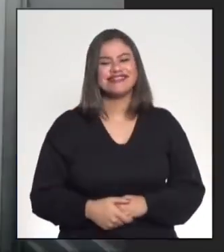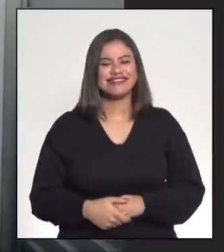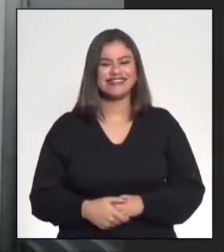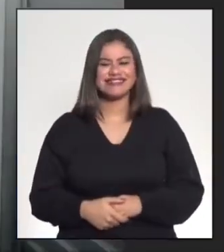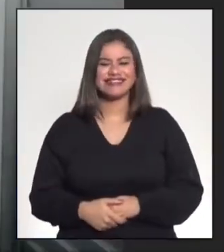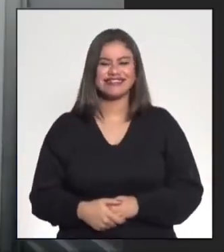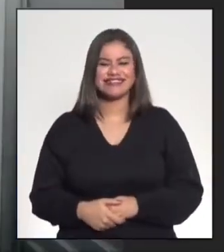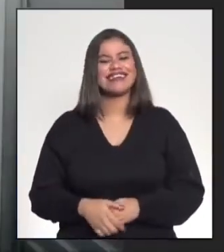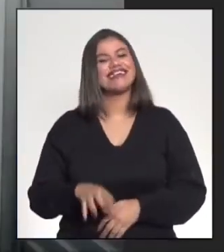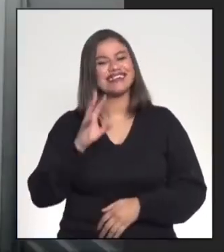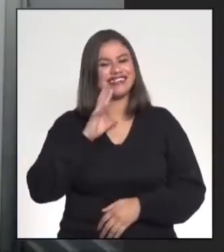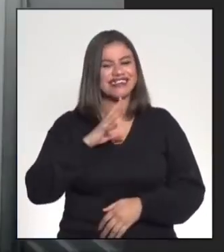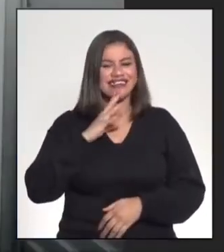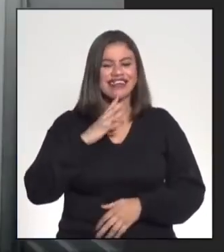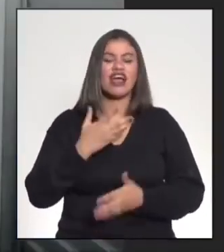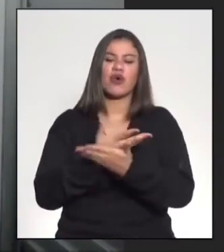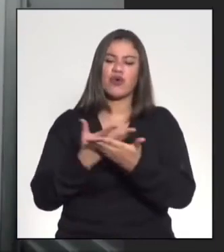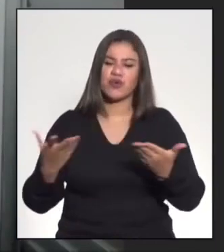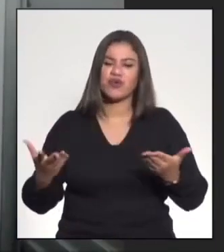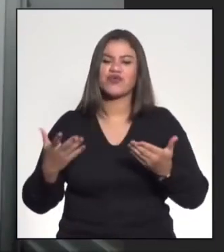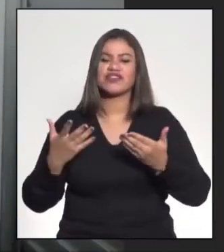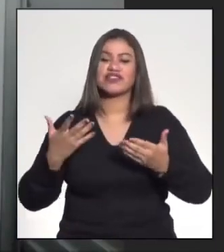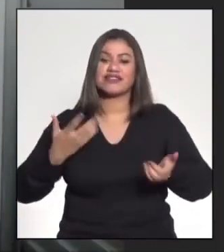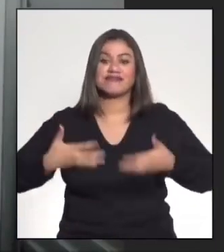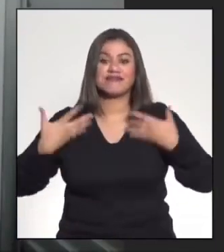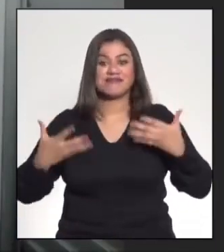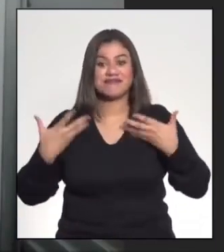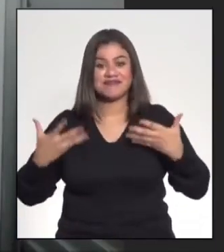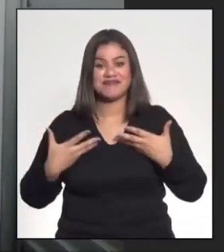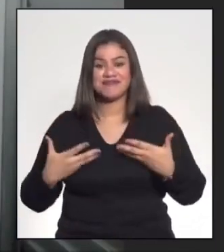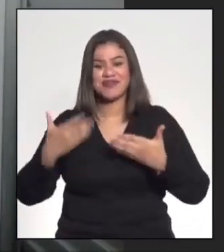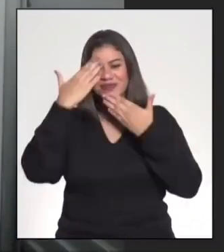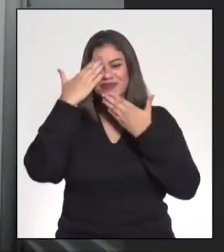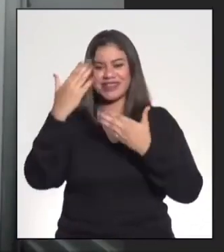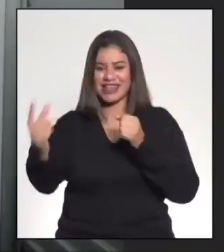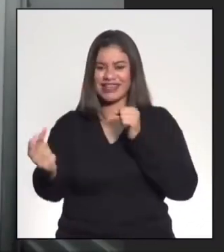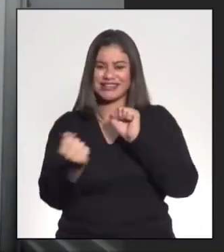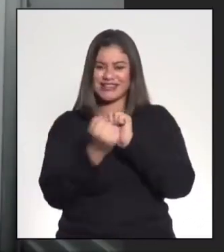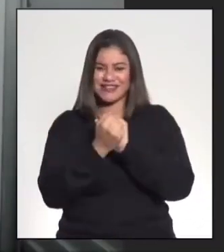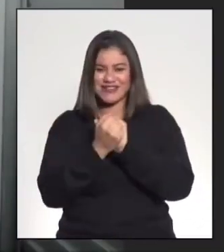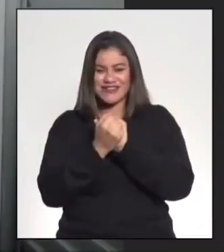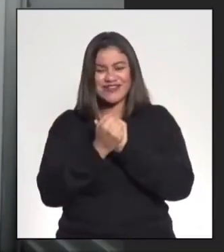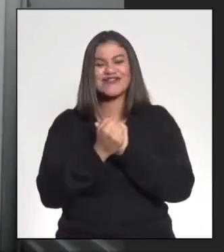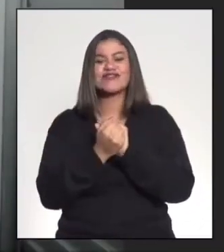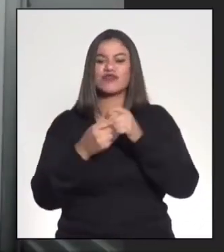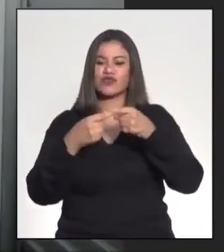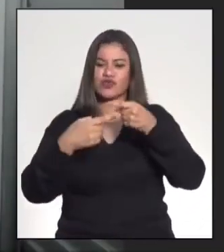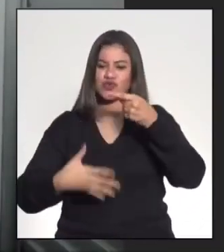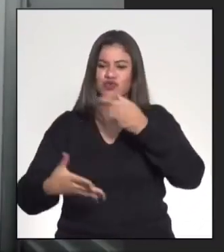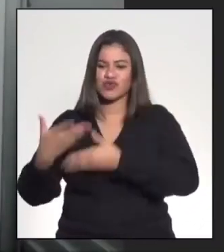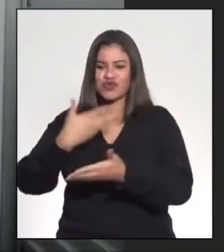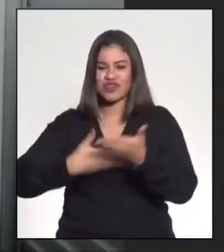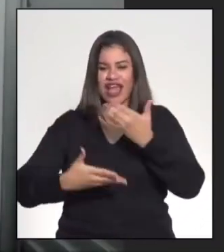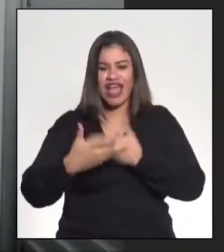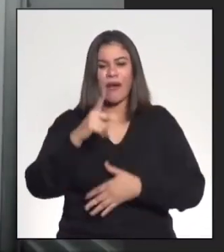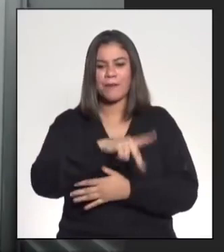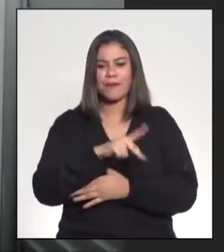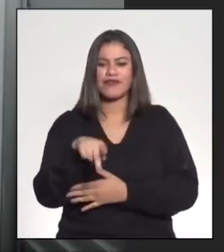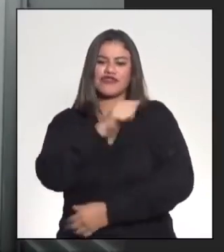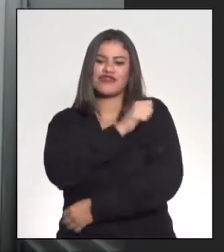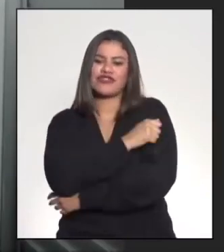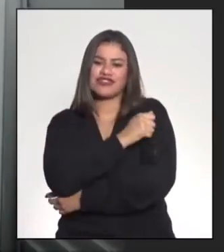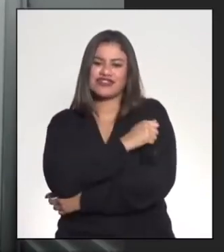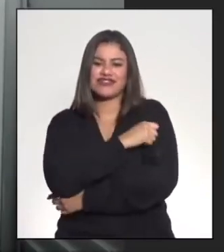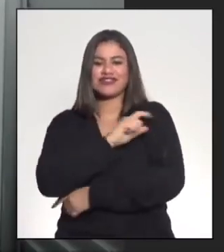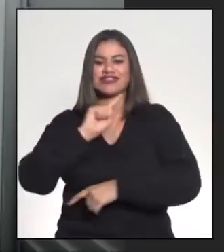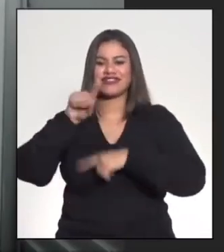Legal, pessoal. Espero que vocês se divirtam fazendo o desafio. Obrigada pela presença de todos vocês, pela participação dos professores, alunos. E